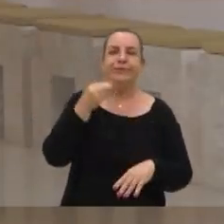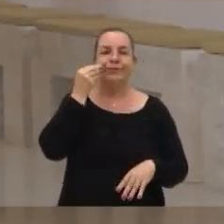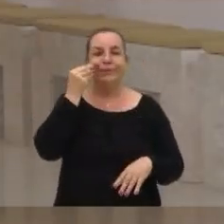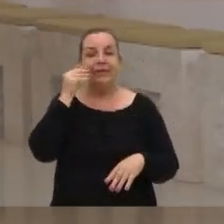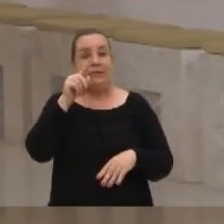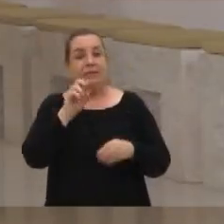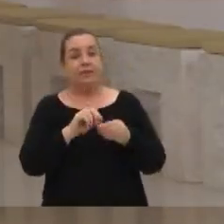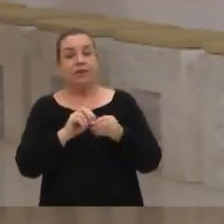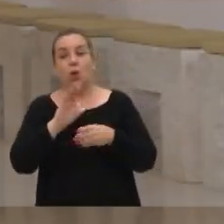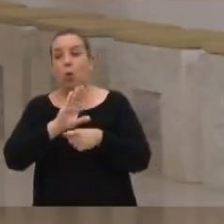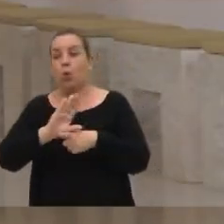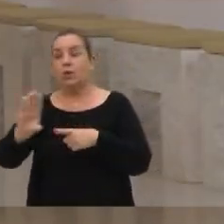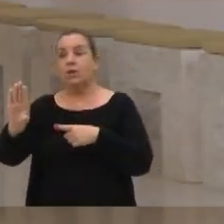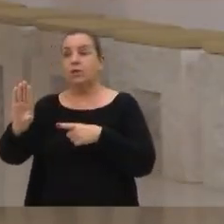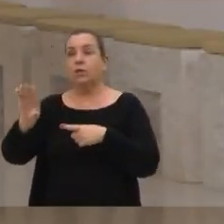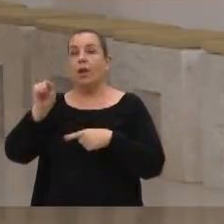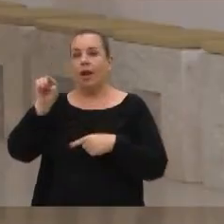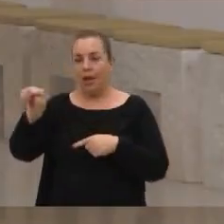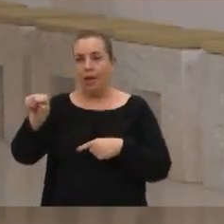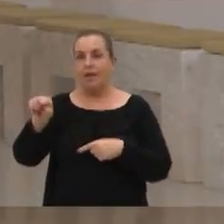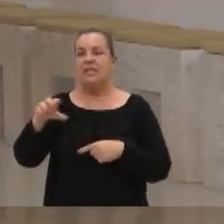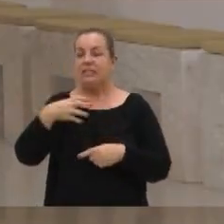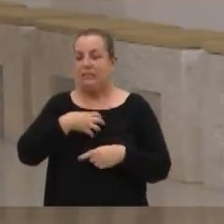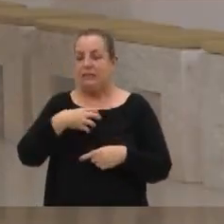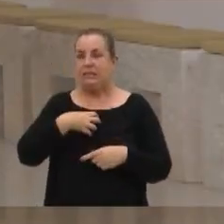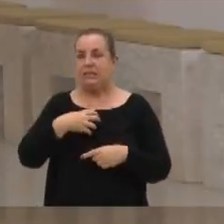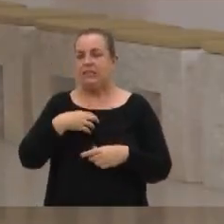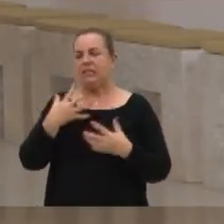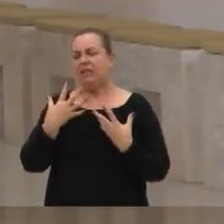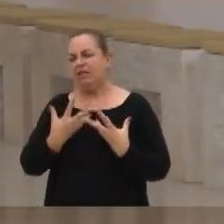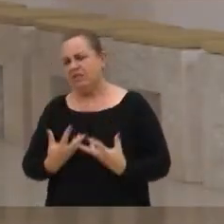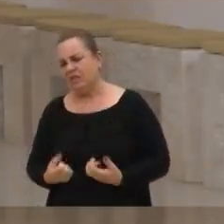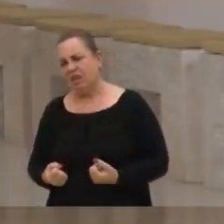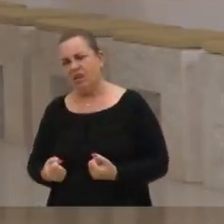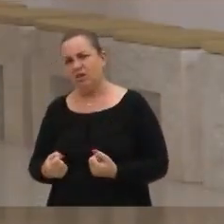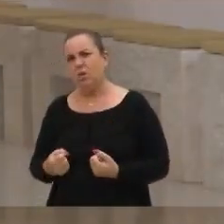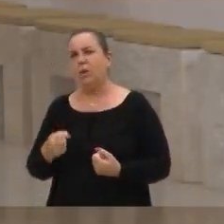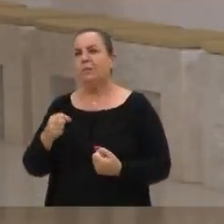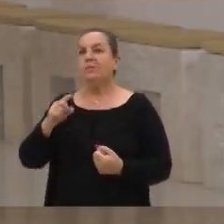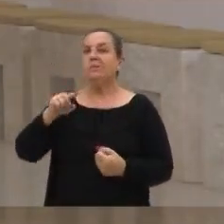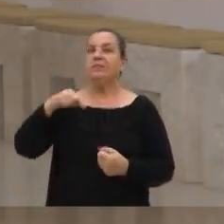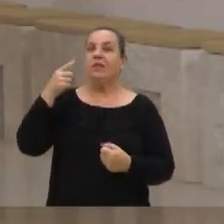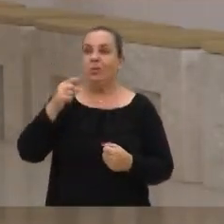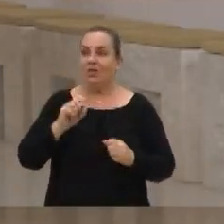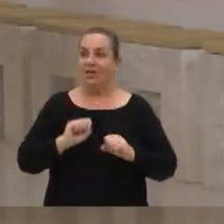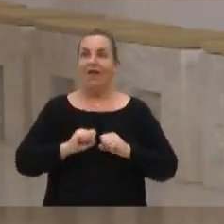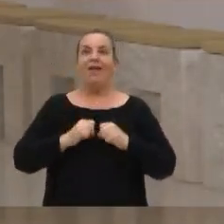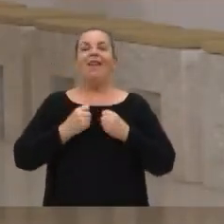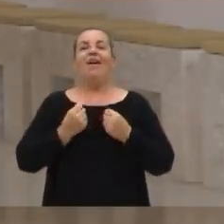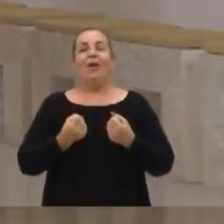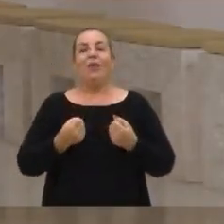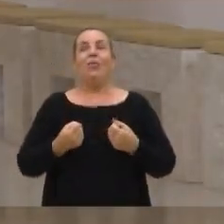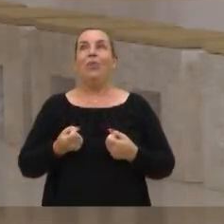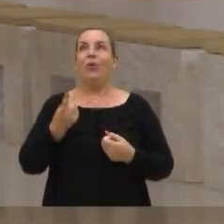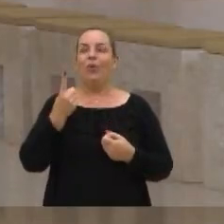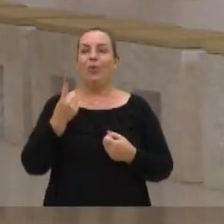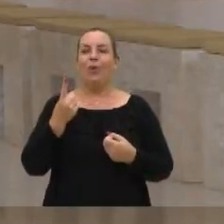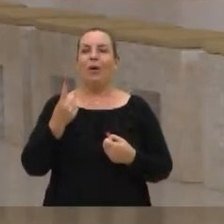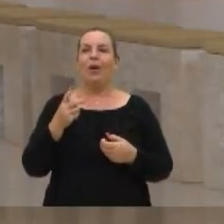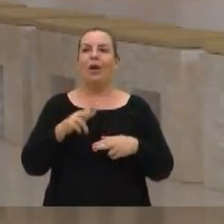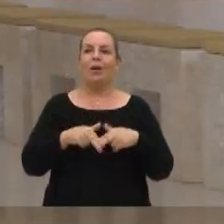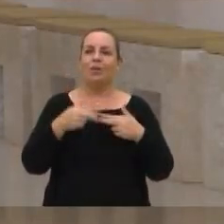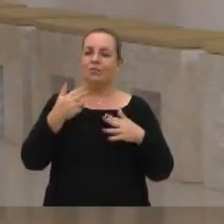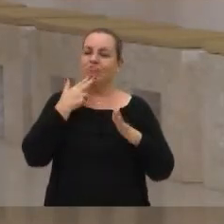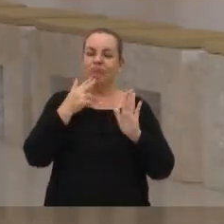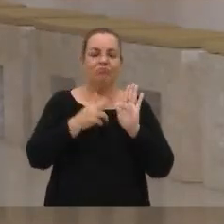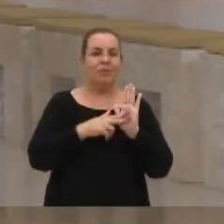em Corinto, de se sentir desanimado e depois reanimado, por isso que ele vai dizer na carta, não foram